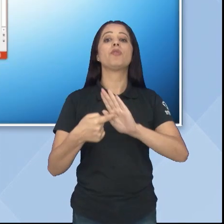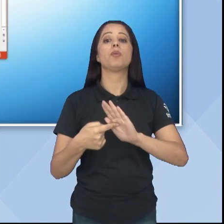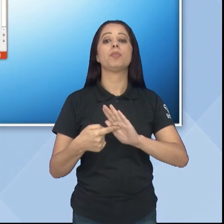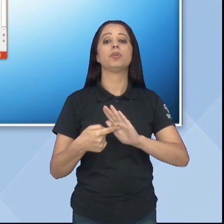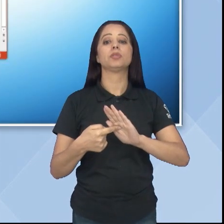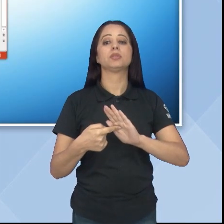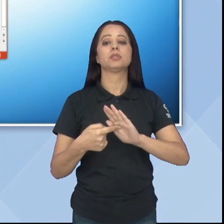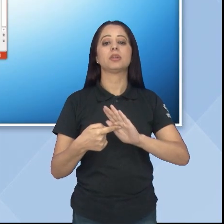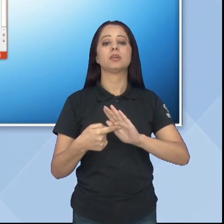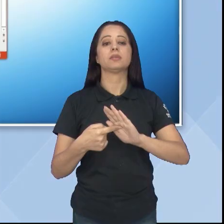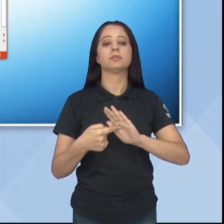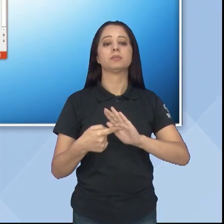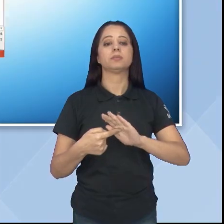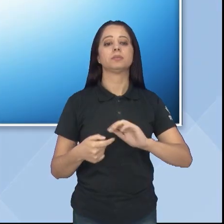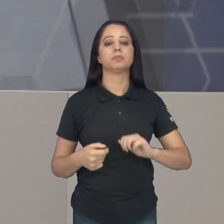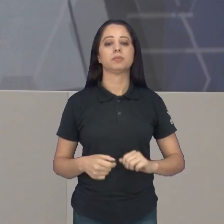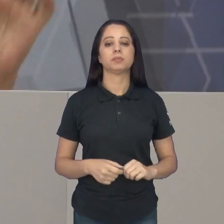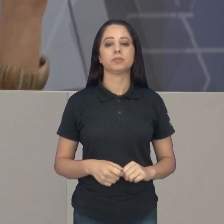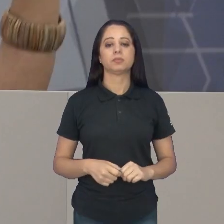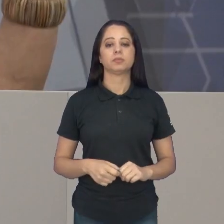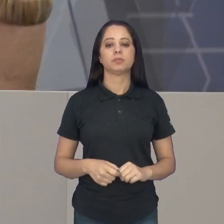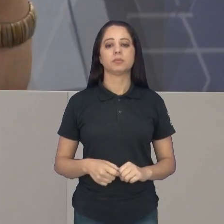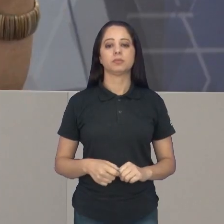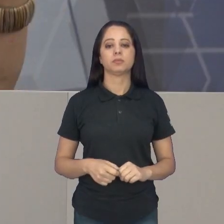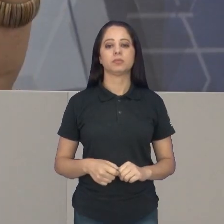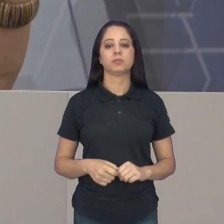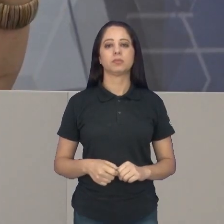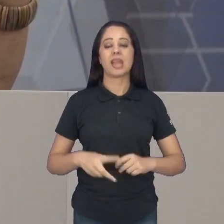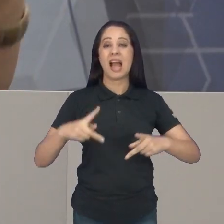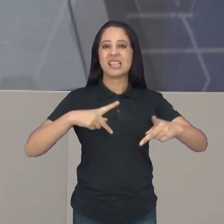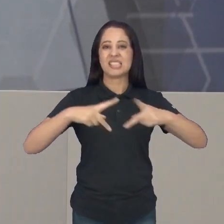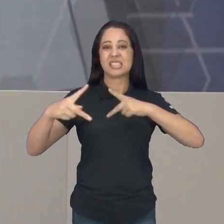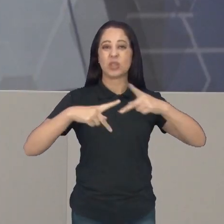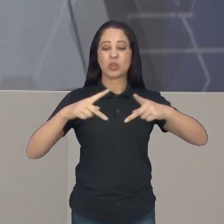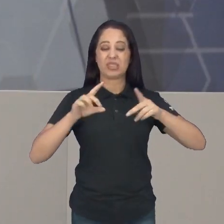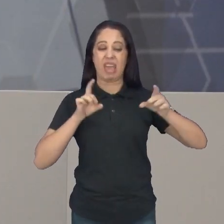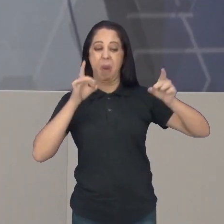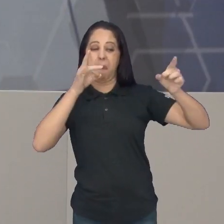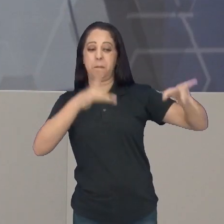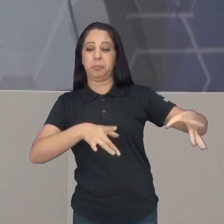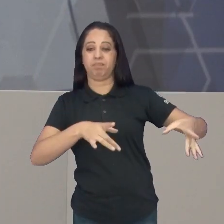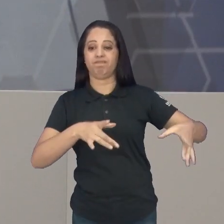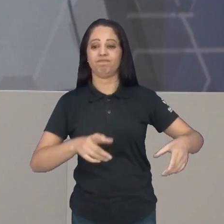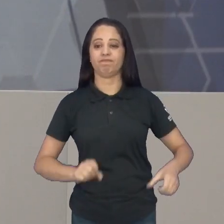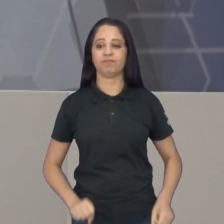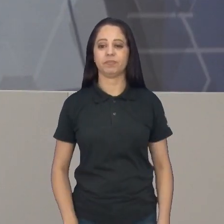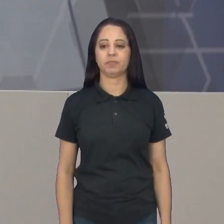grande expediente, que é São José Abandonada.